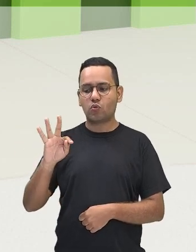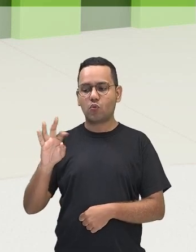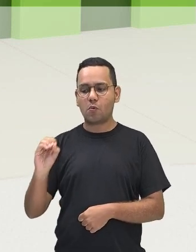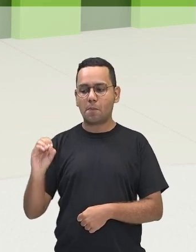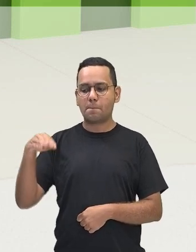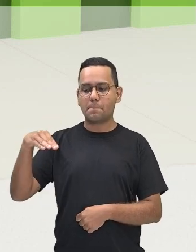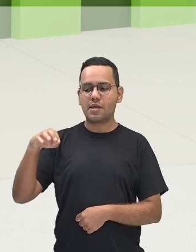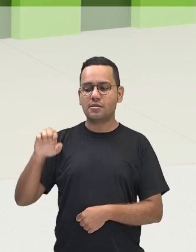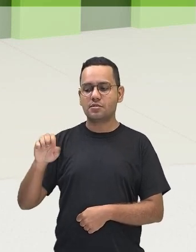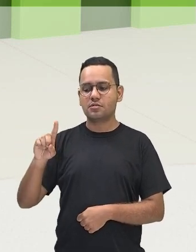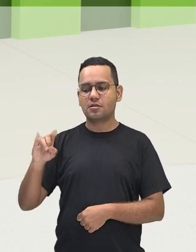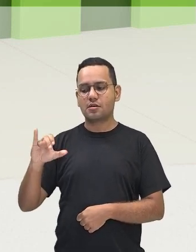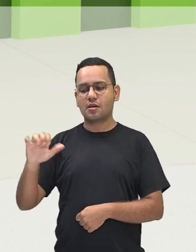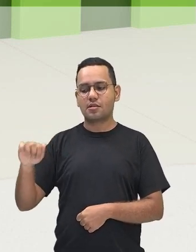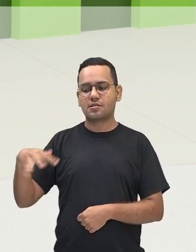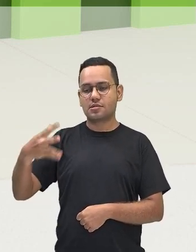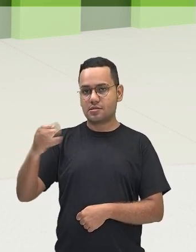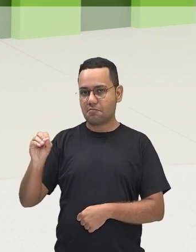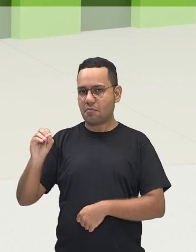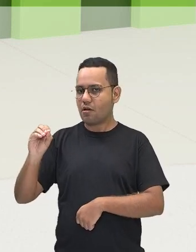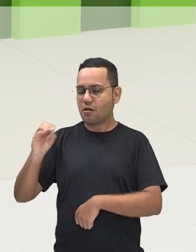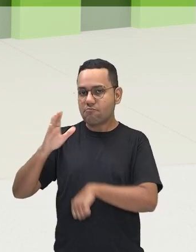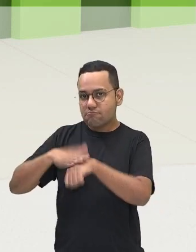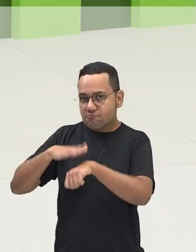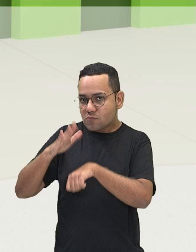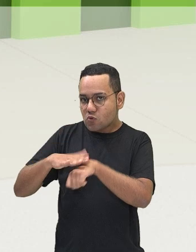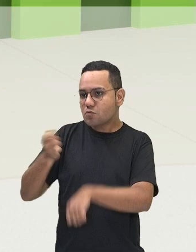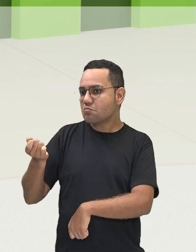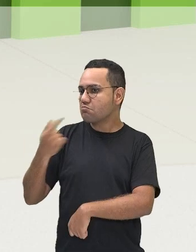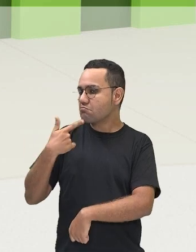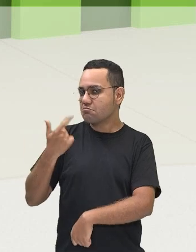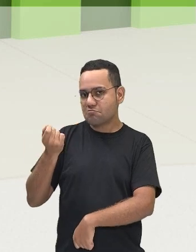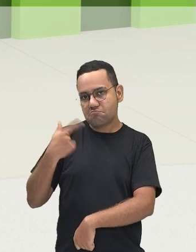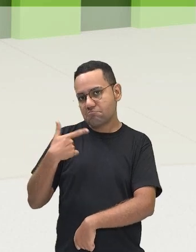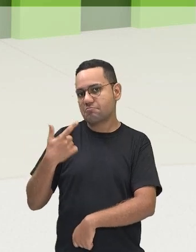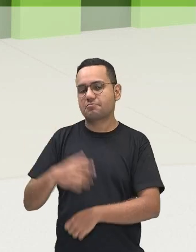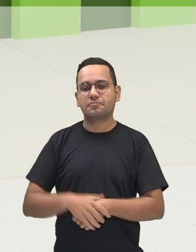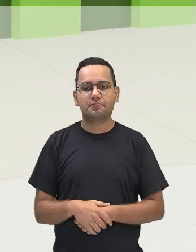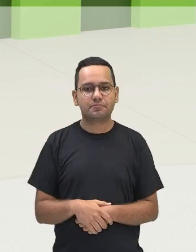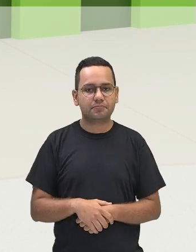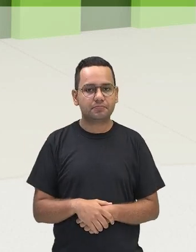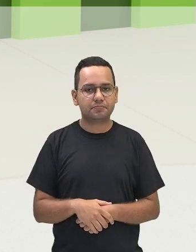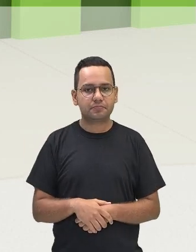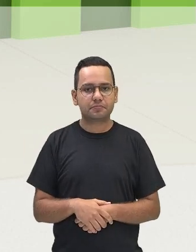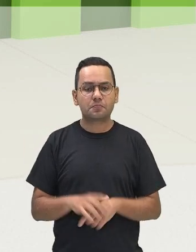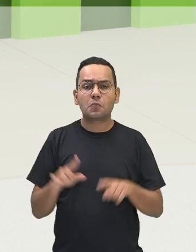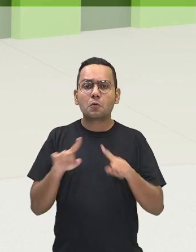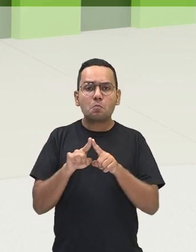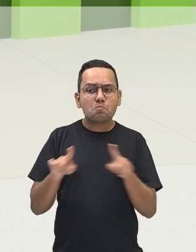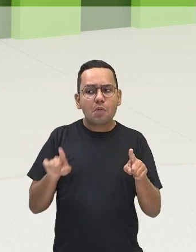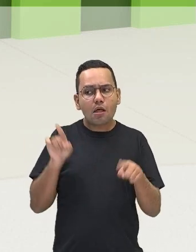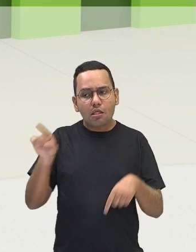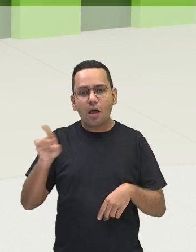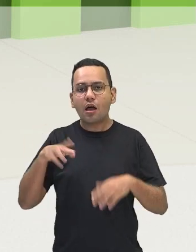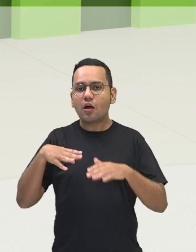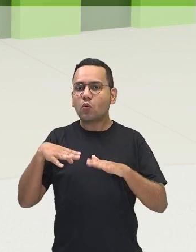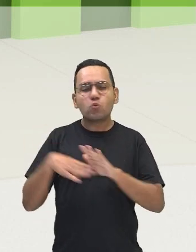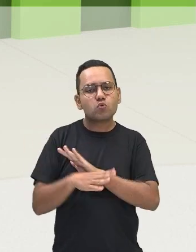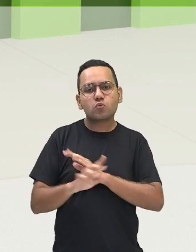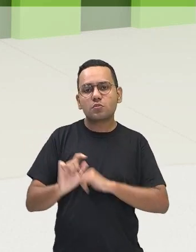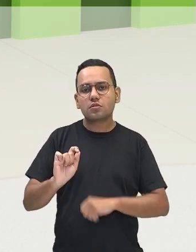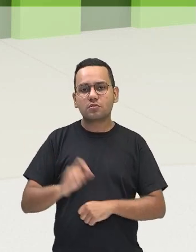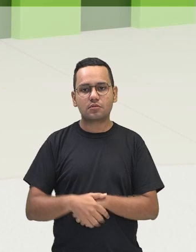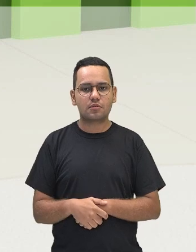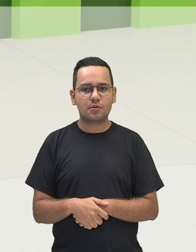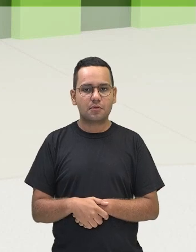automedicação. Então, esse é um hábito que está aí tomando conta, né? As pessoas estão cada vez